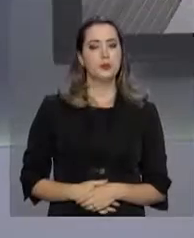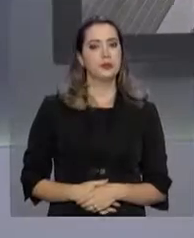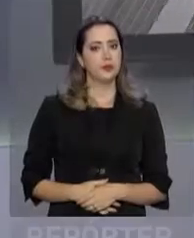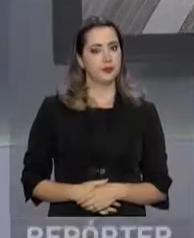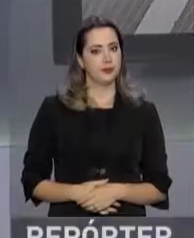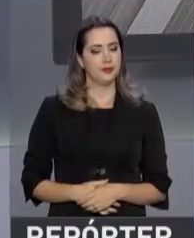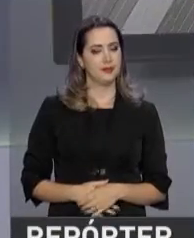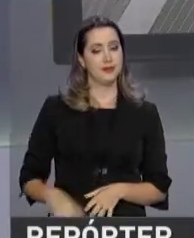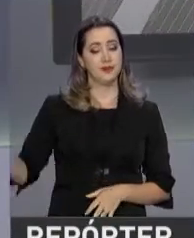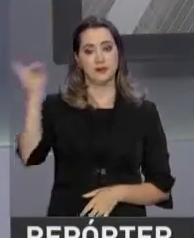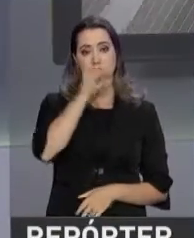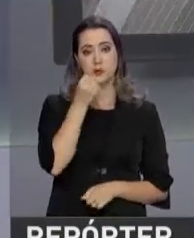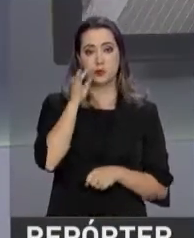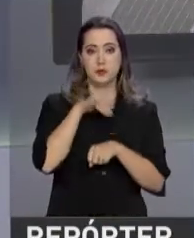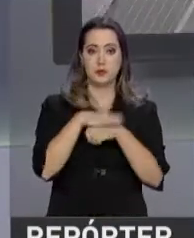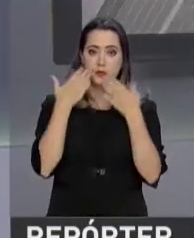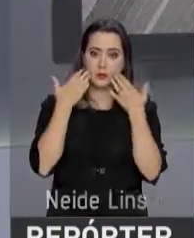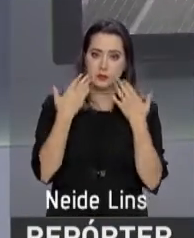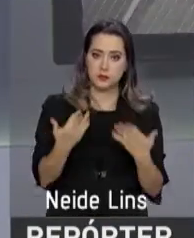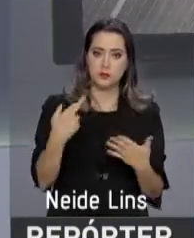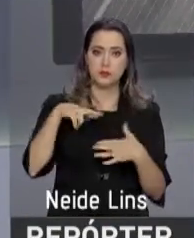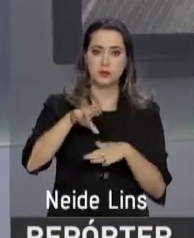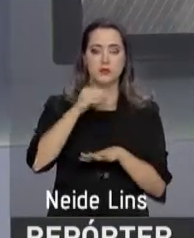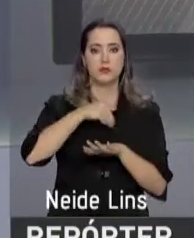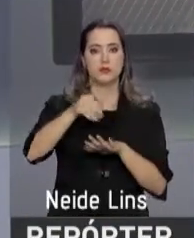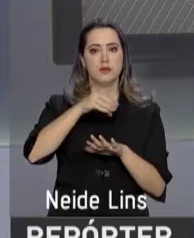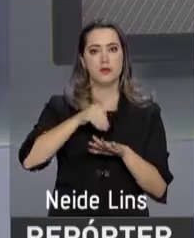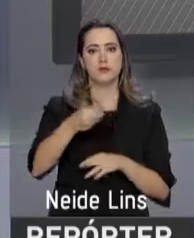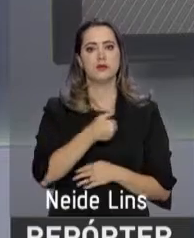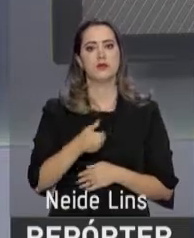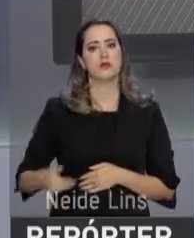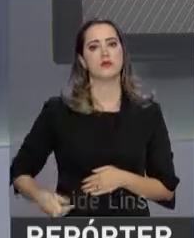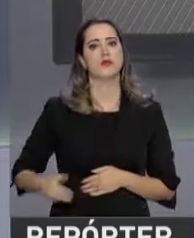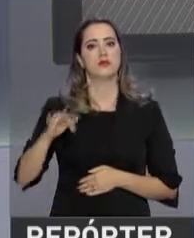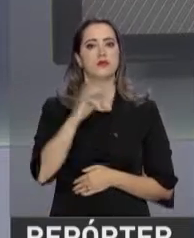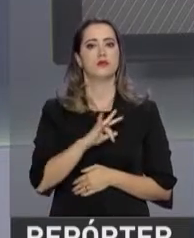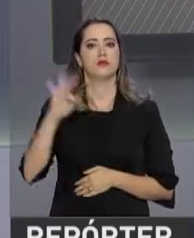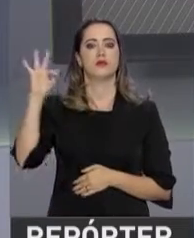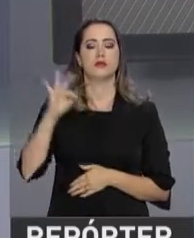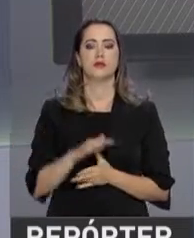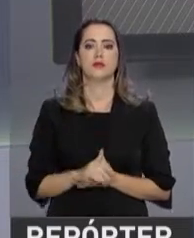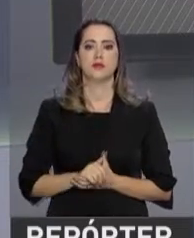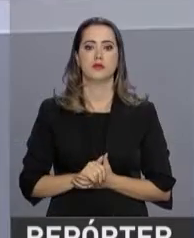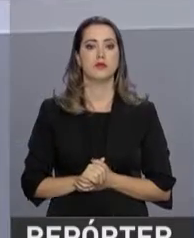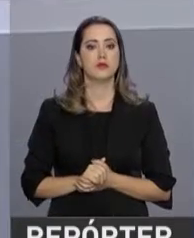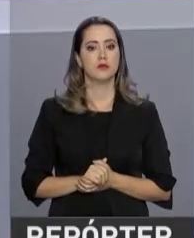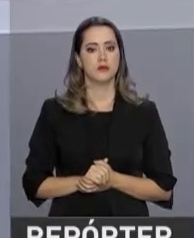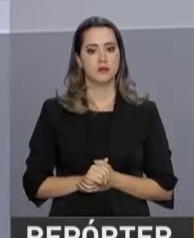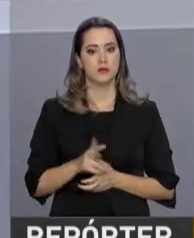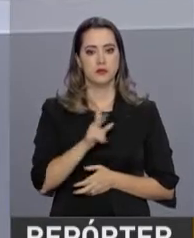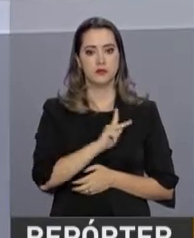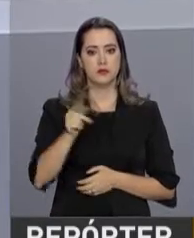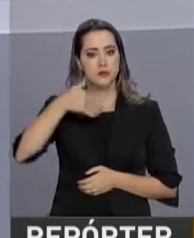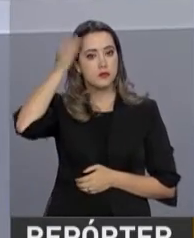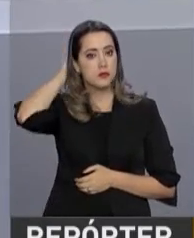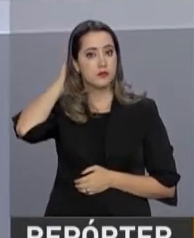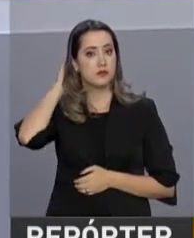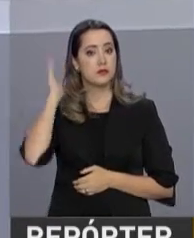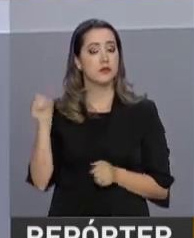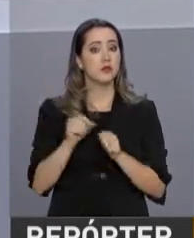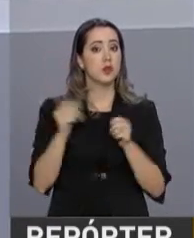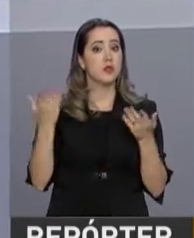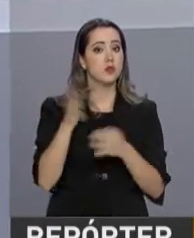olá boa noite a companhia agora o repórter nbr com as notícias do governo federal o presidente michel temer